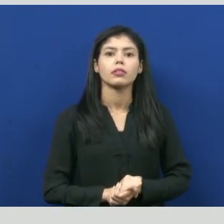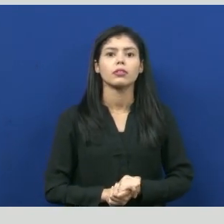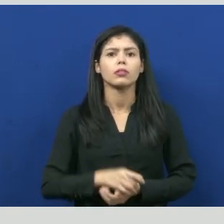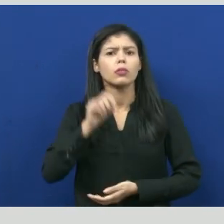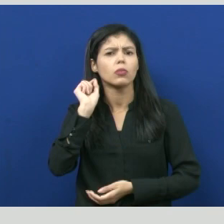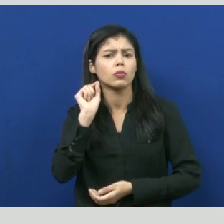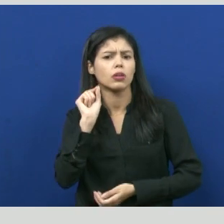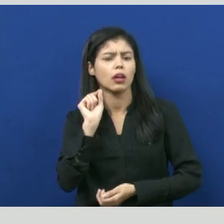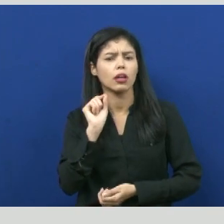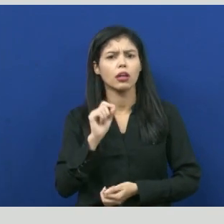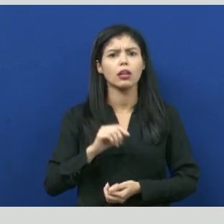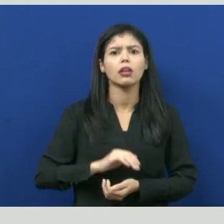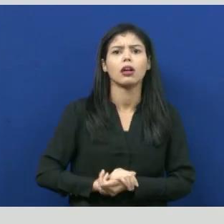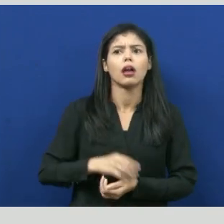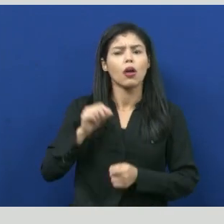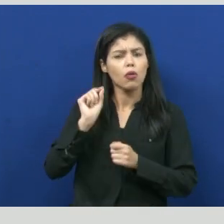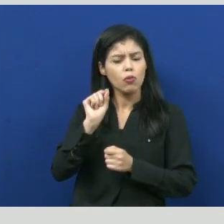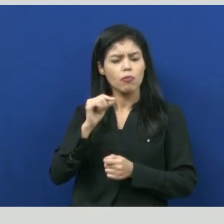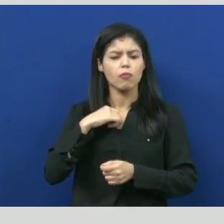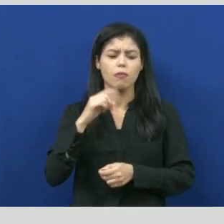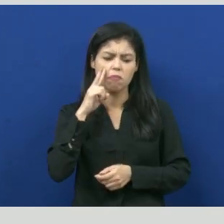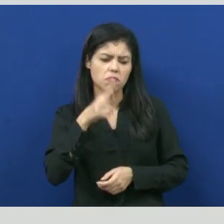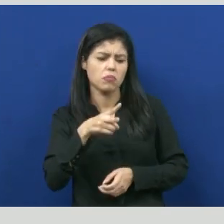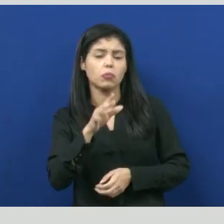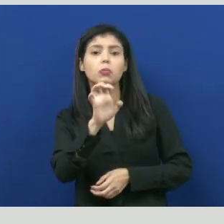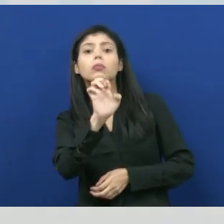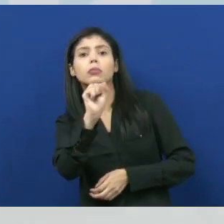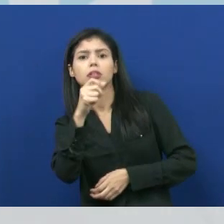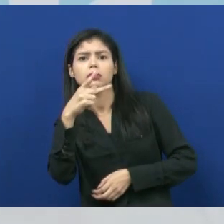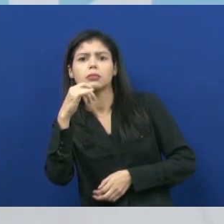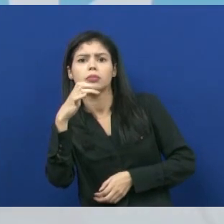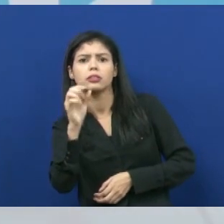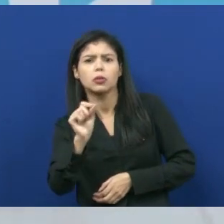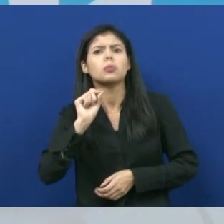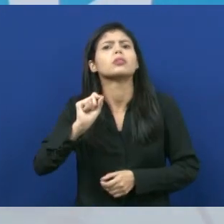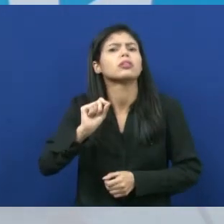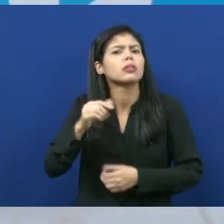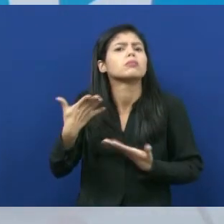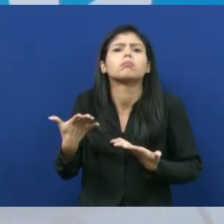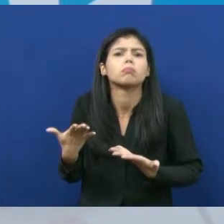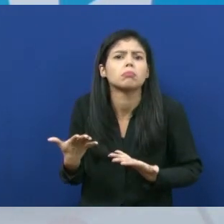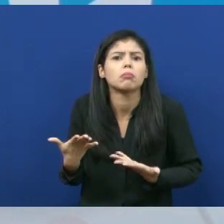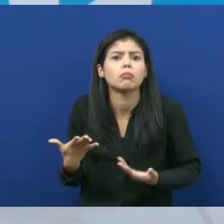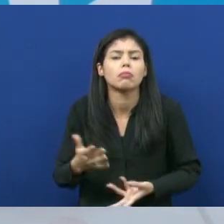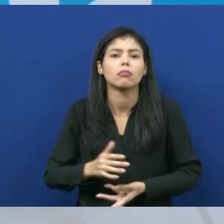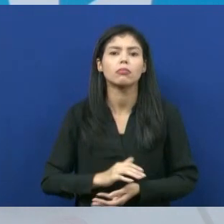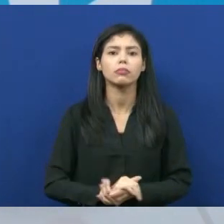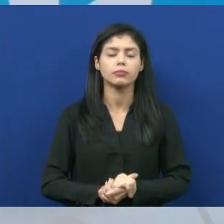O que eu considero ser uma espécie? Afinal, o que é uma espécie?